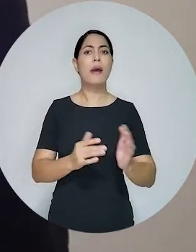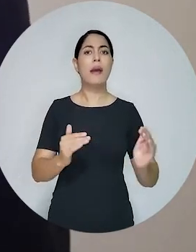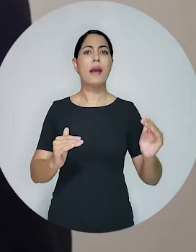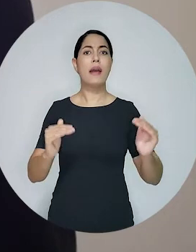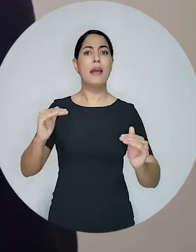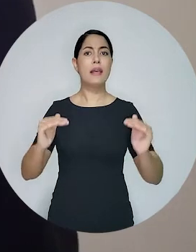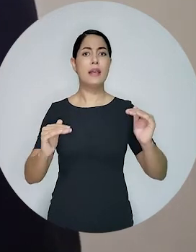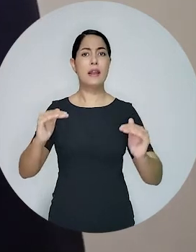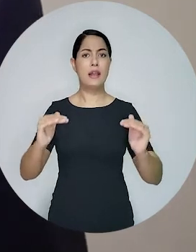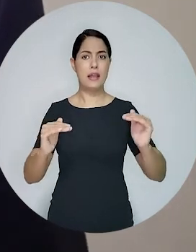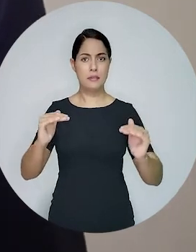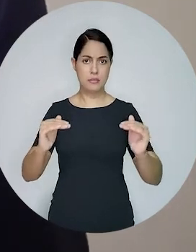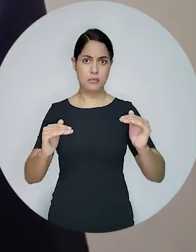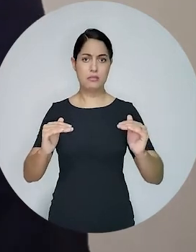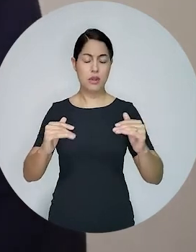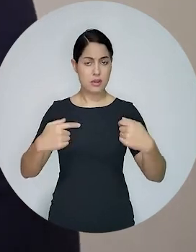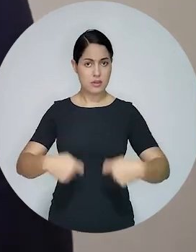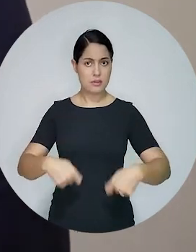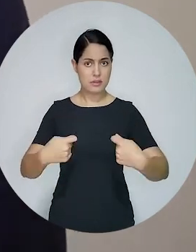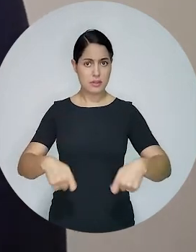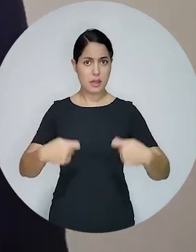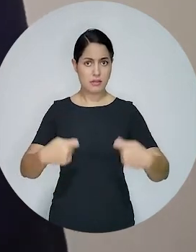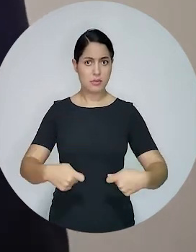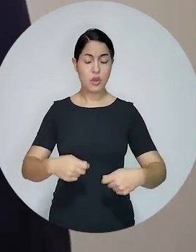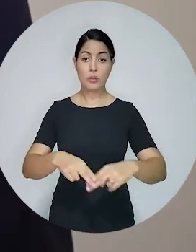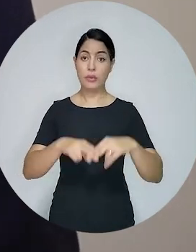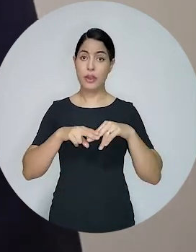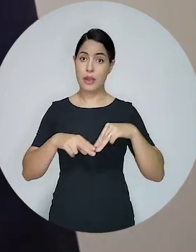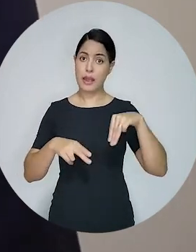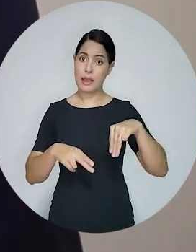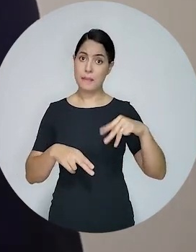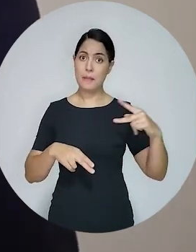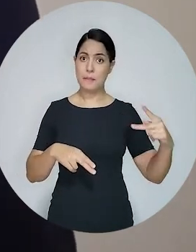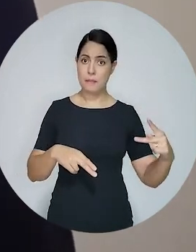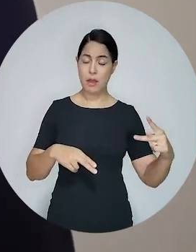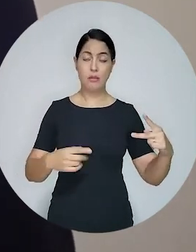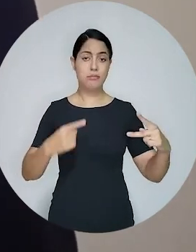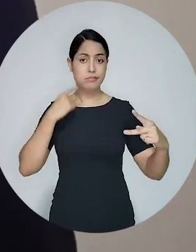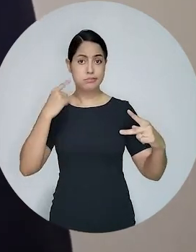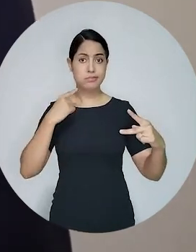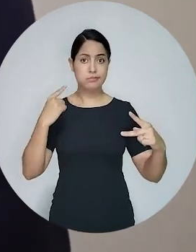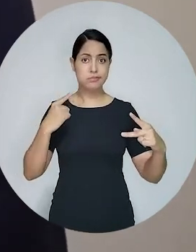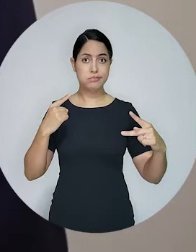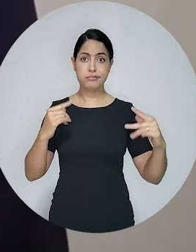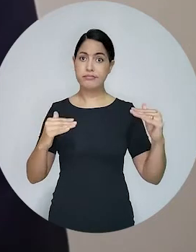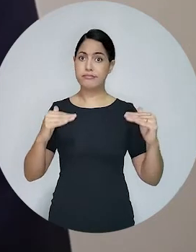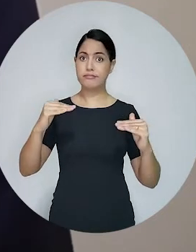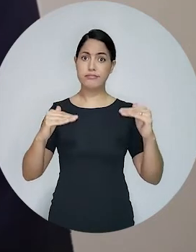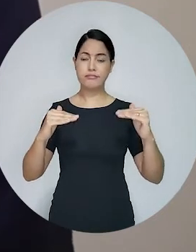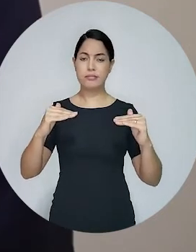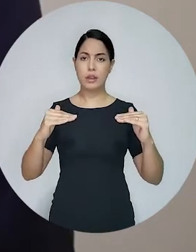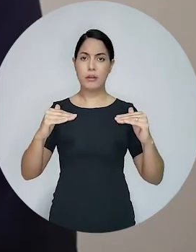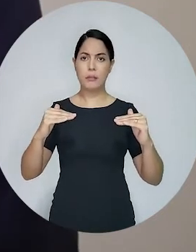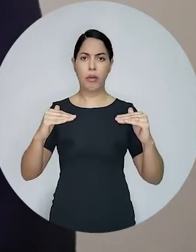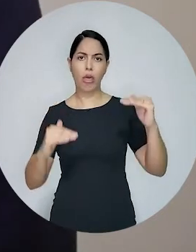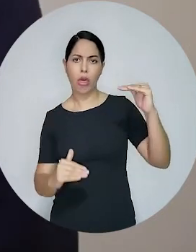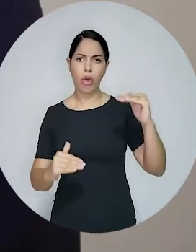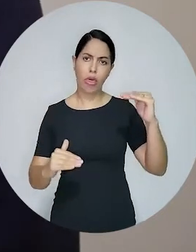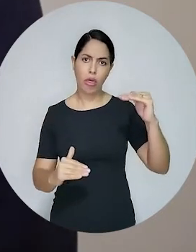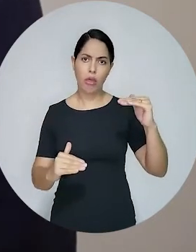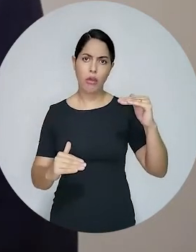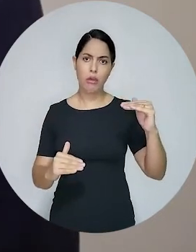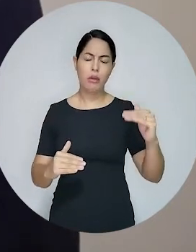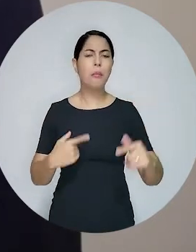de armas. O Ministério Público e Defesa no processo penal são partes iguais. Então, esse